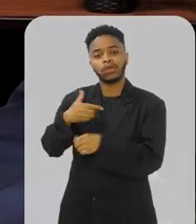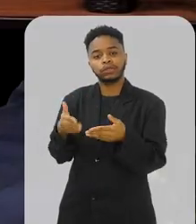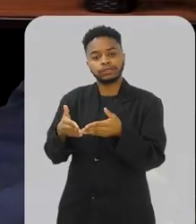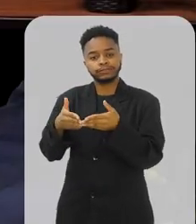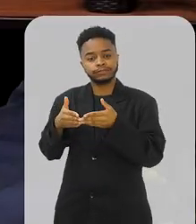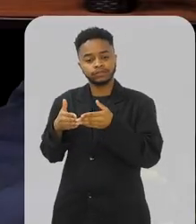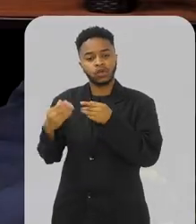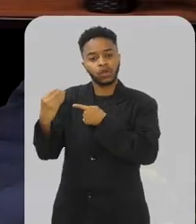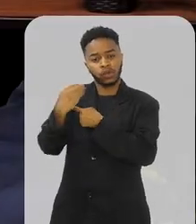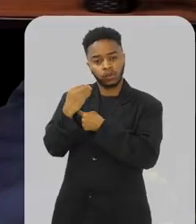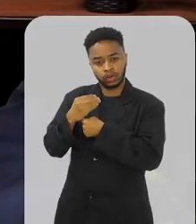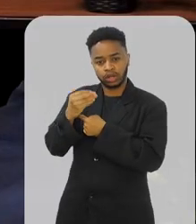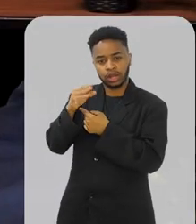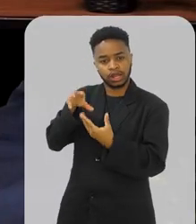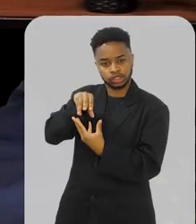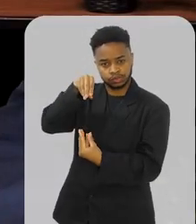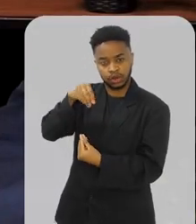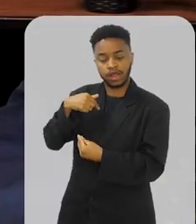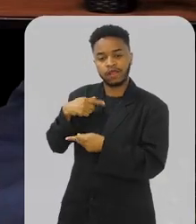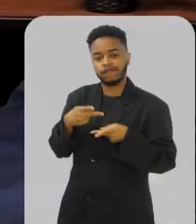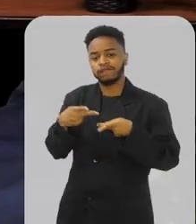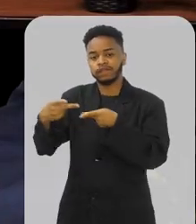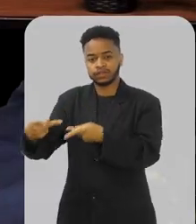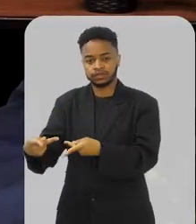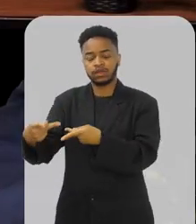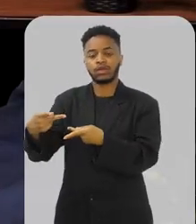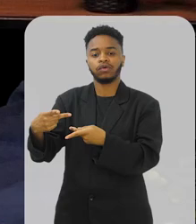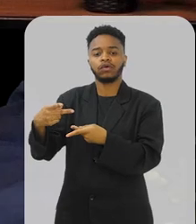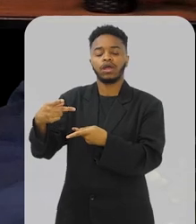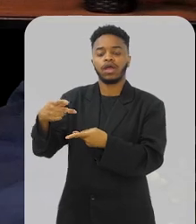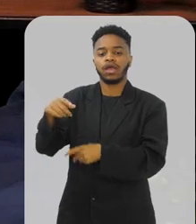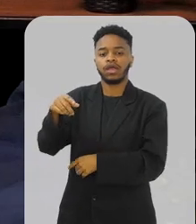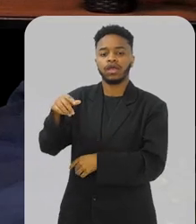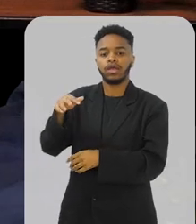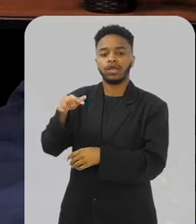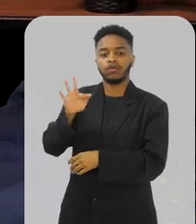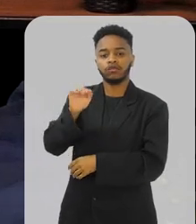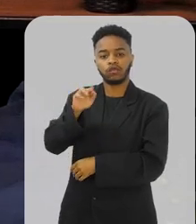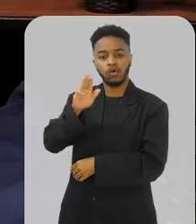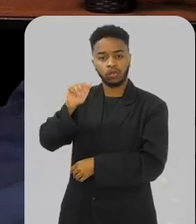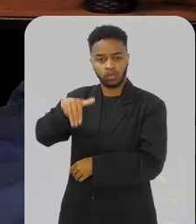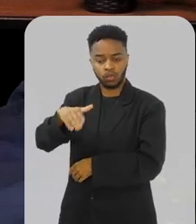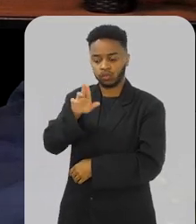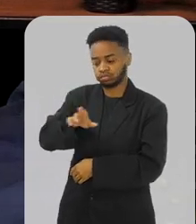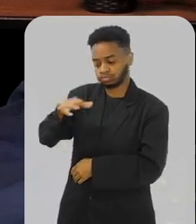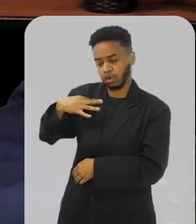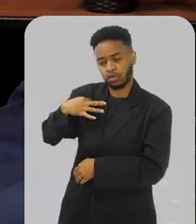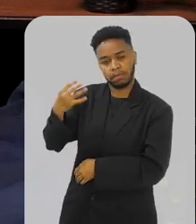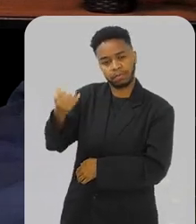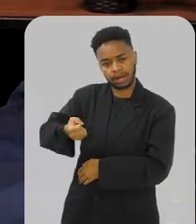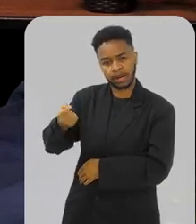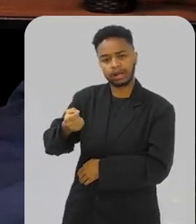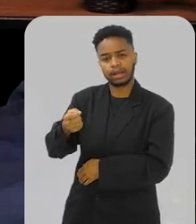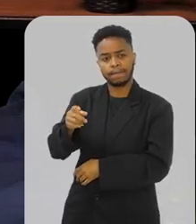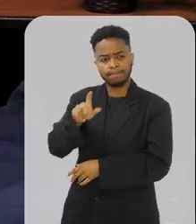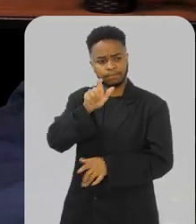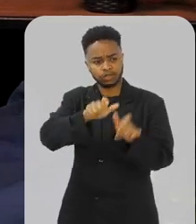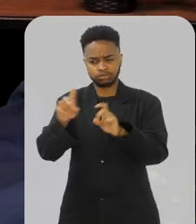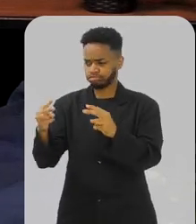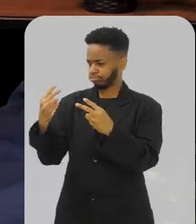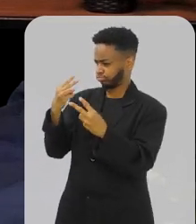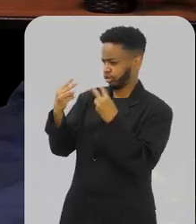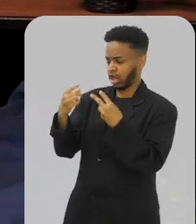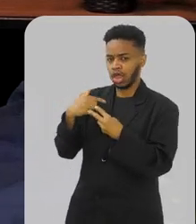ia ao fórum, toda de branquinho, de jojá. As pessoas ficavam me olhando, mas eu sempre fui muito abusada.